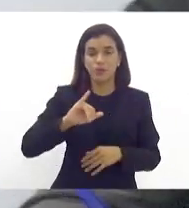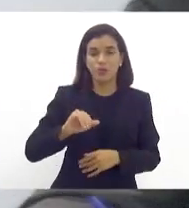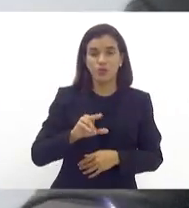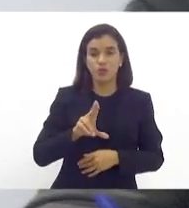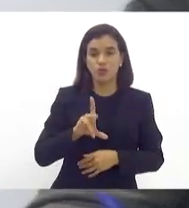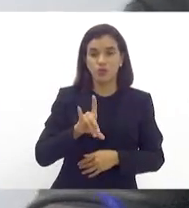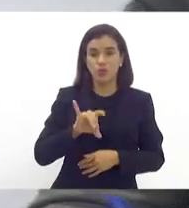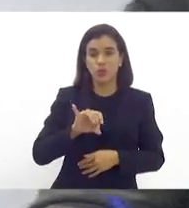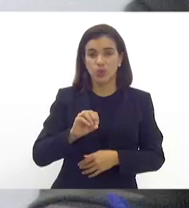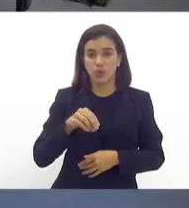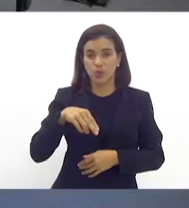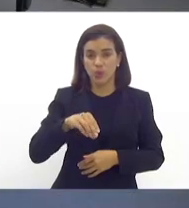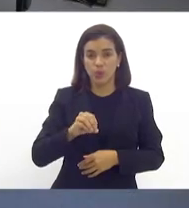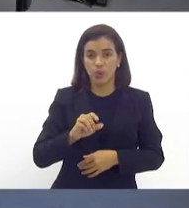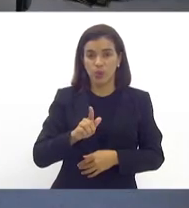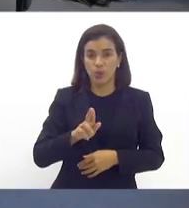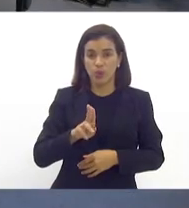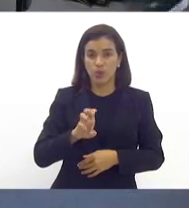favor